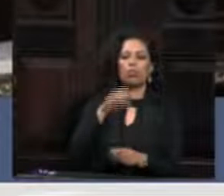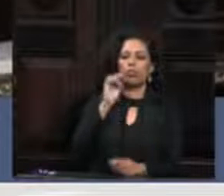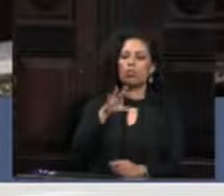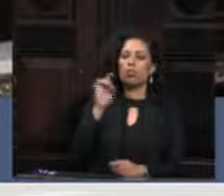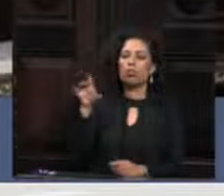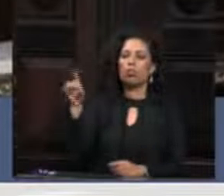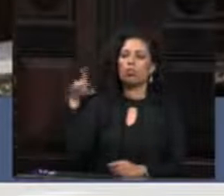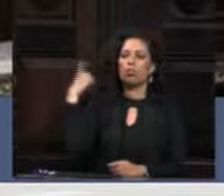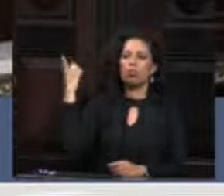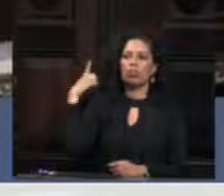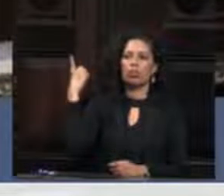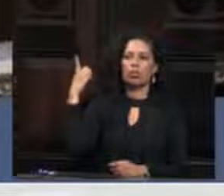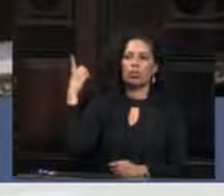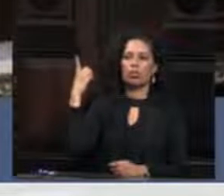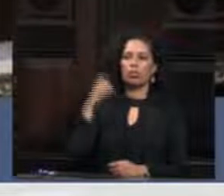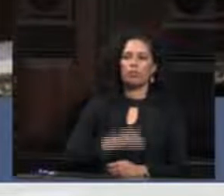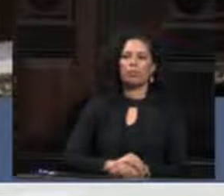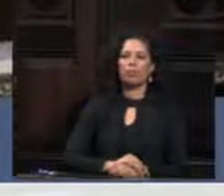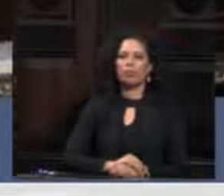parlamentar.